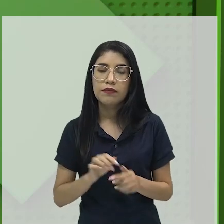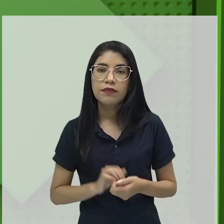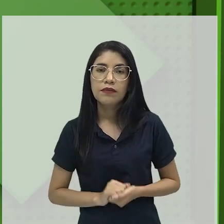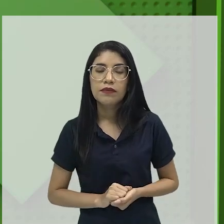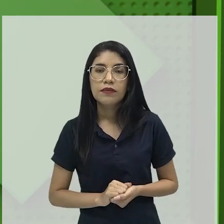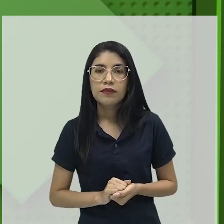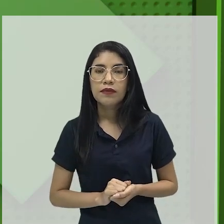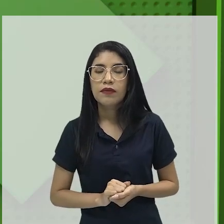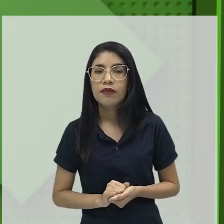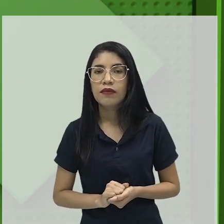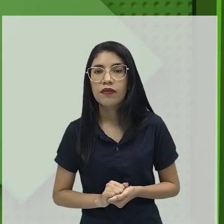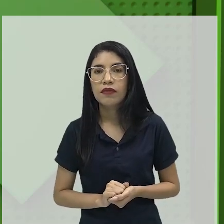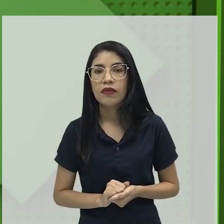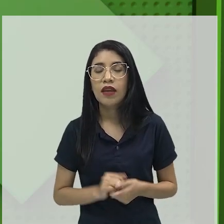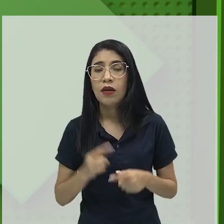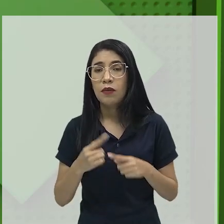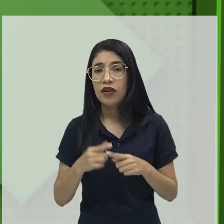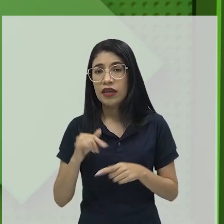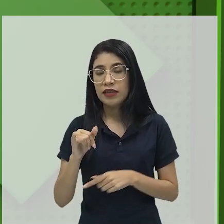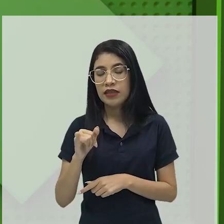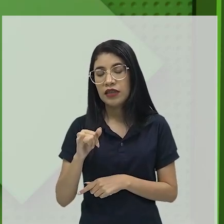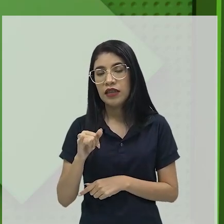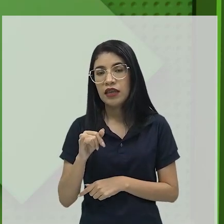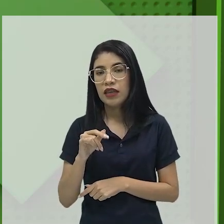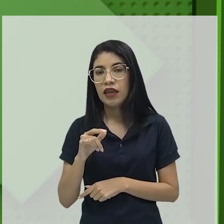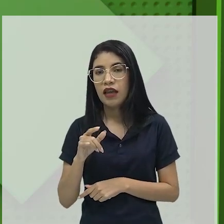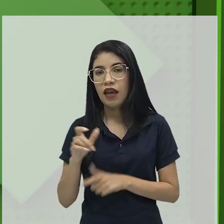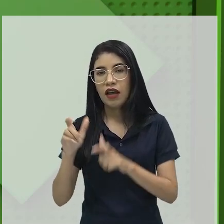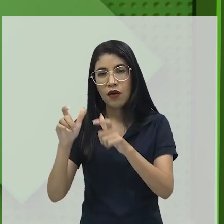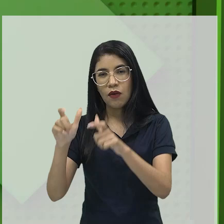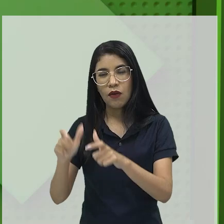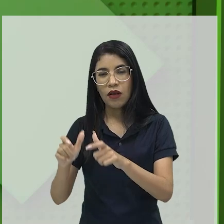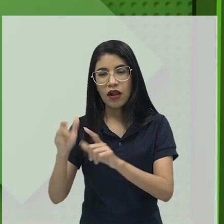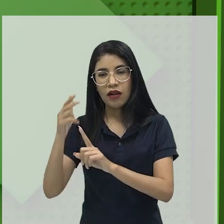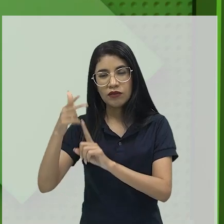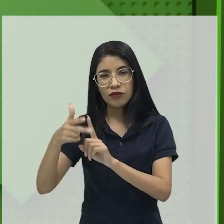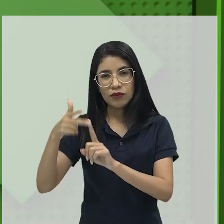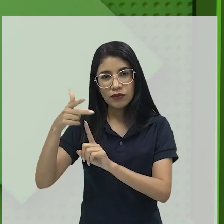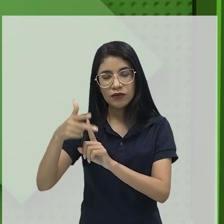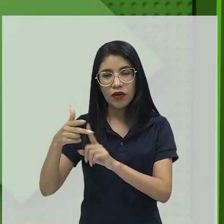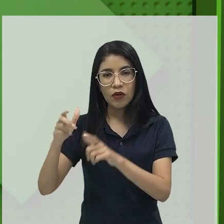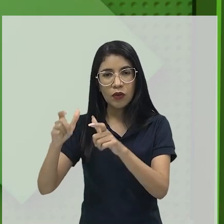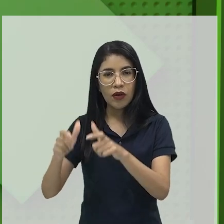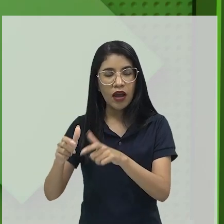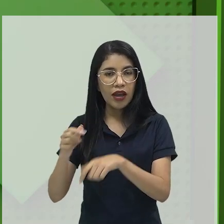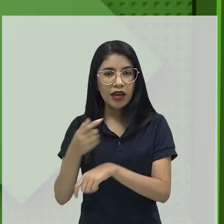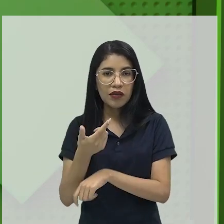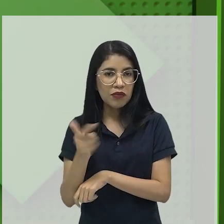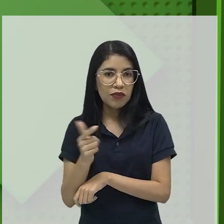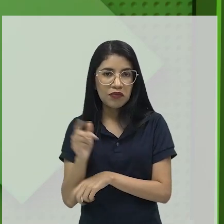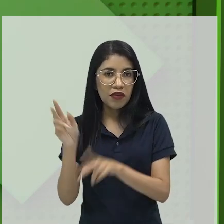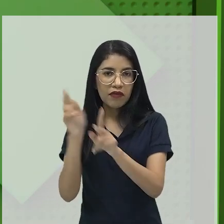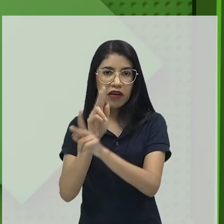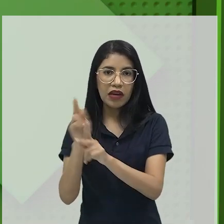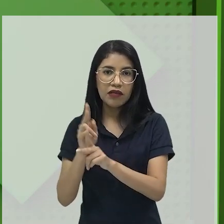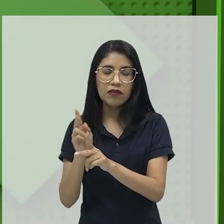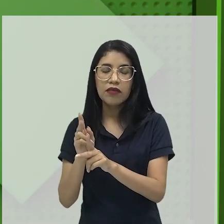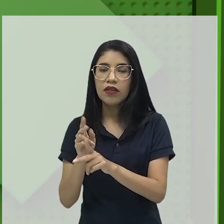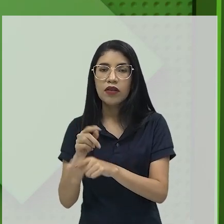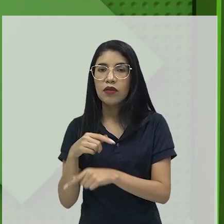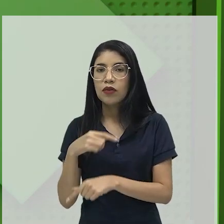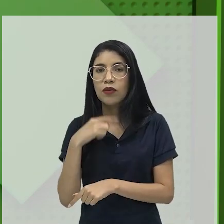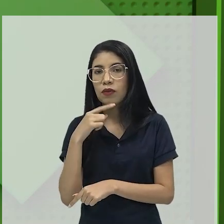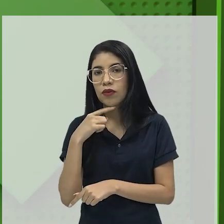vento, né? Porque instalar essas grandes hélices em um local onde não há vento não vai